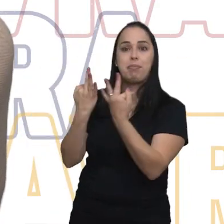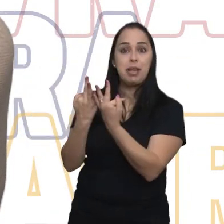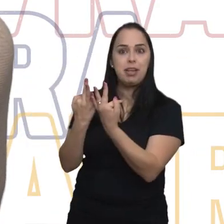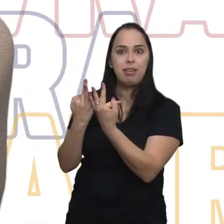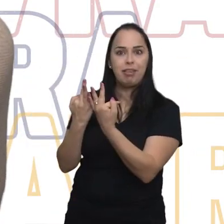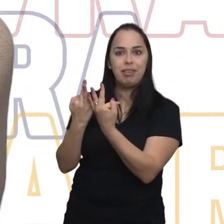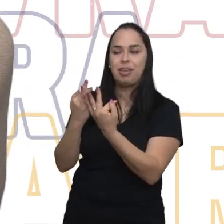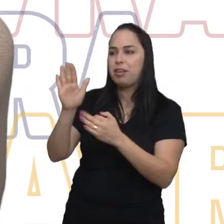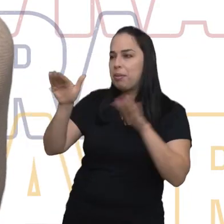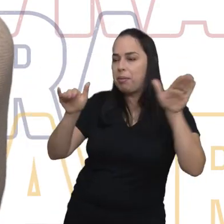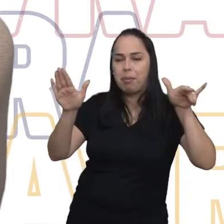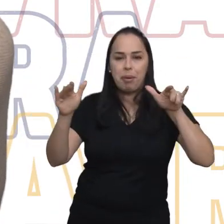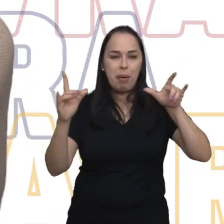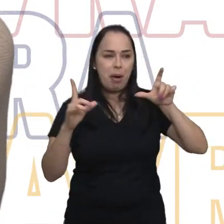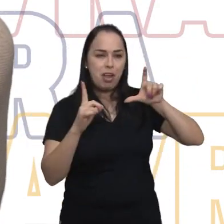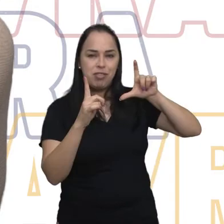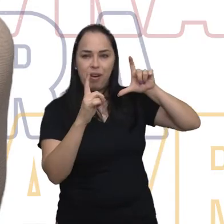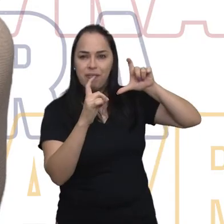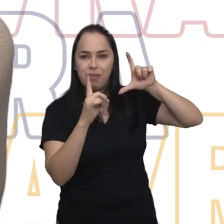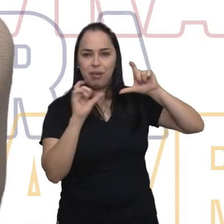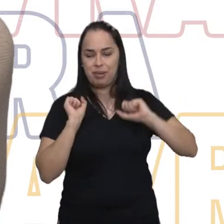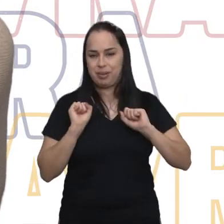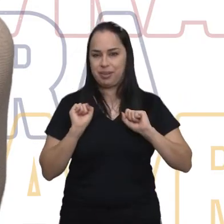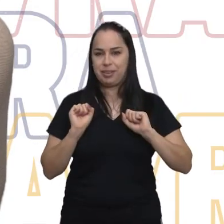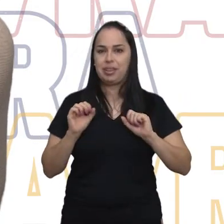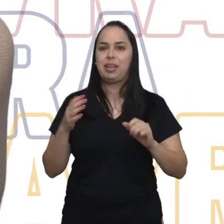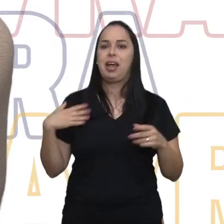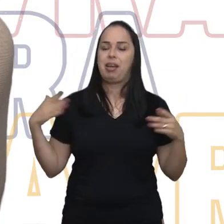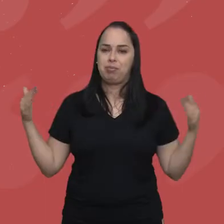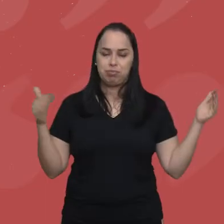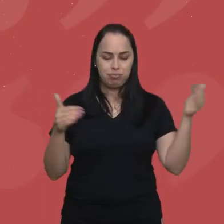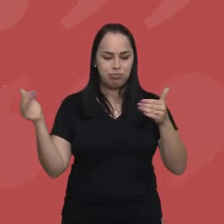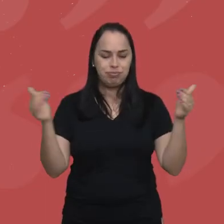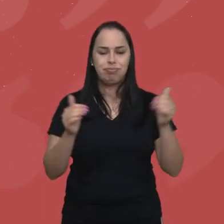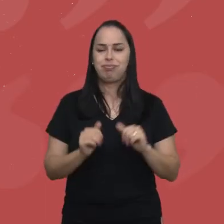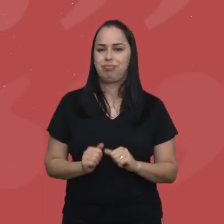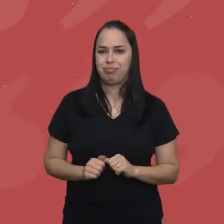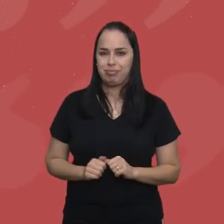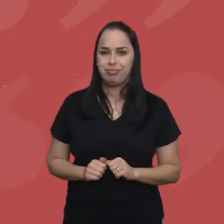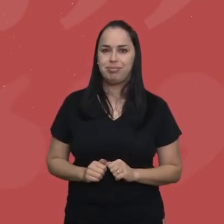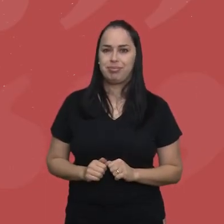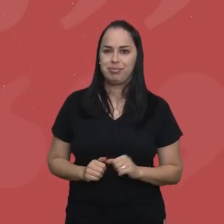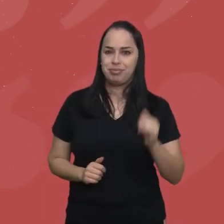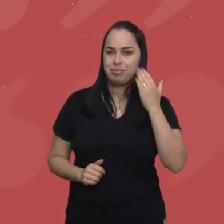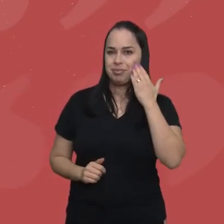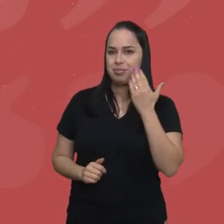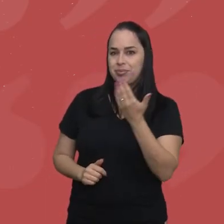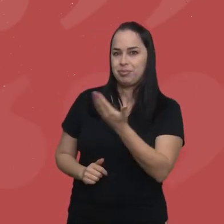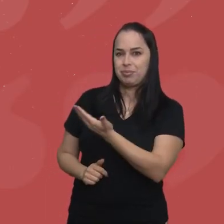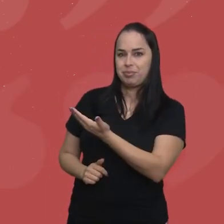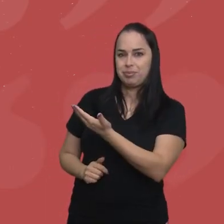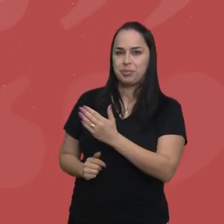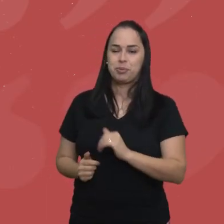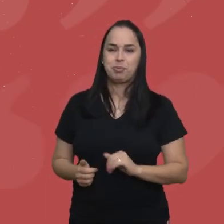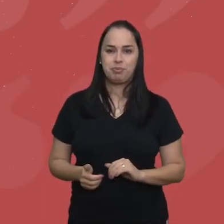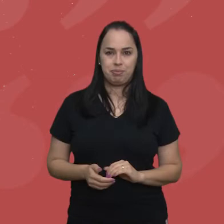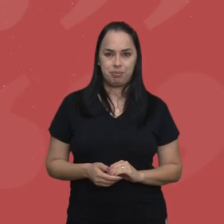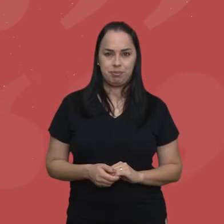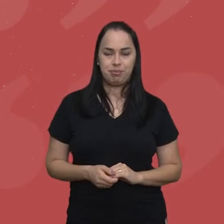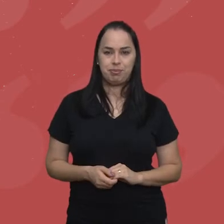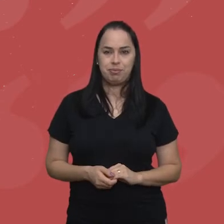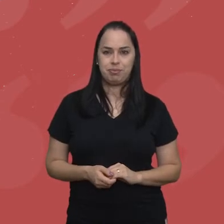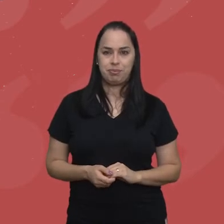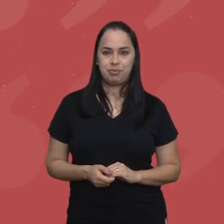Então, ele realmente é muito bem visitado. Como e quando o museu passou a ser